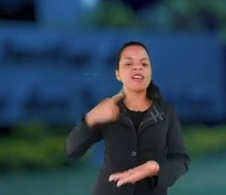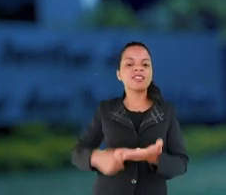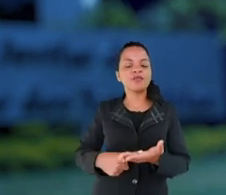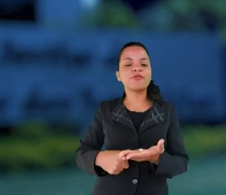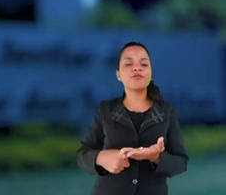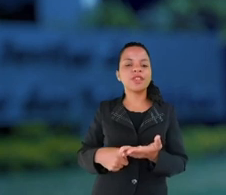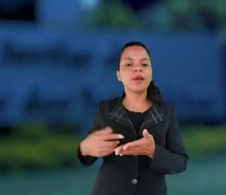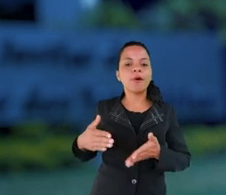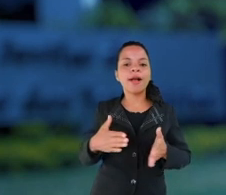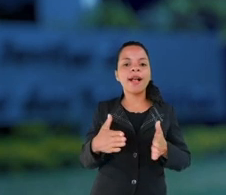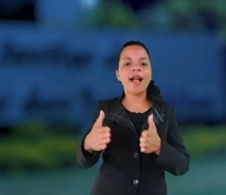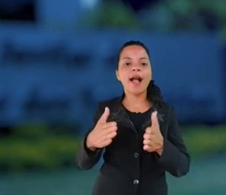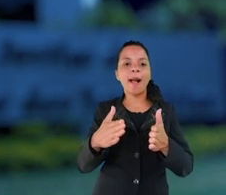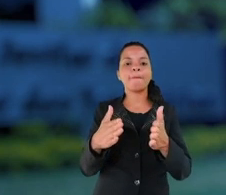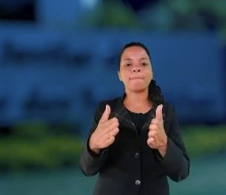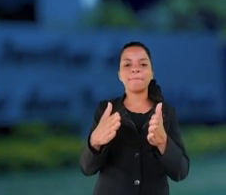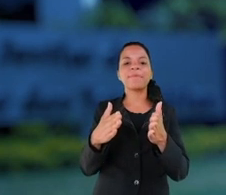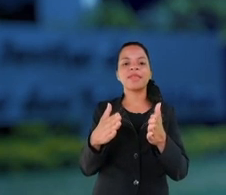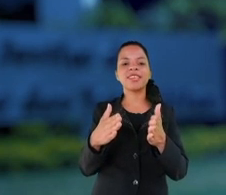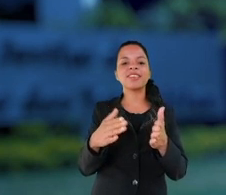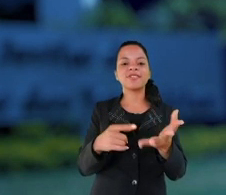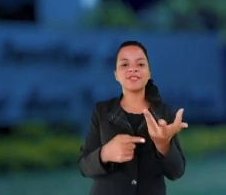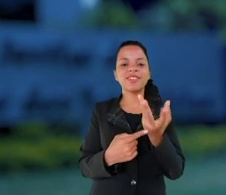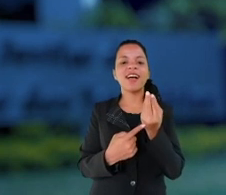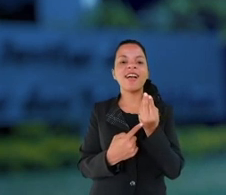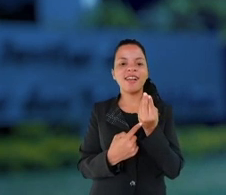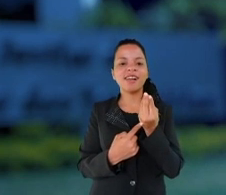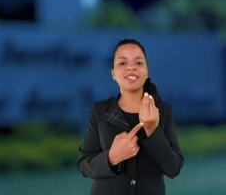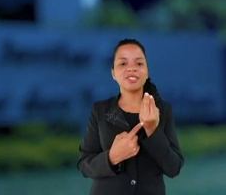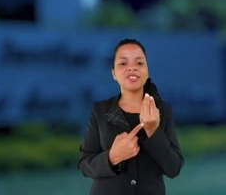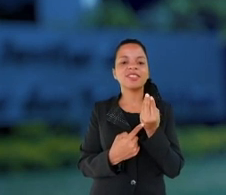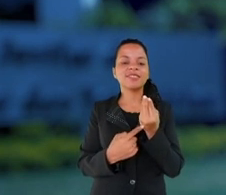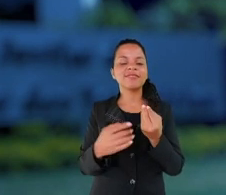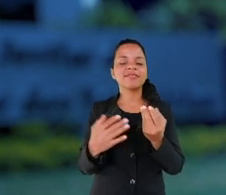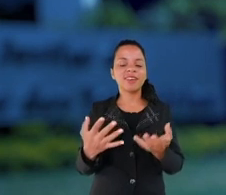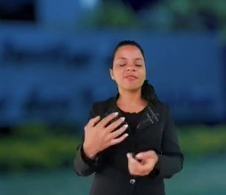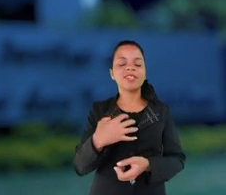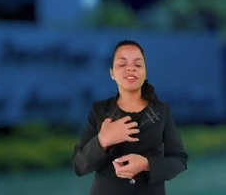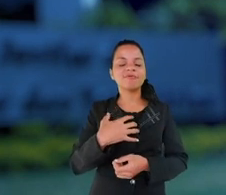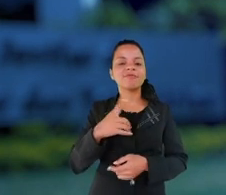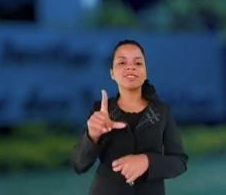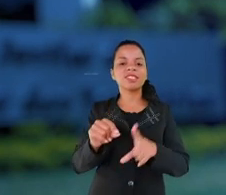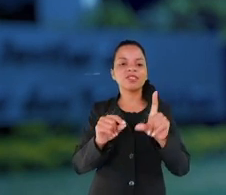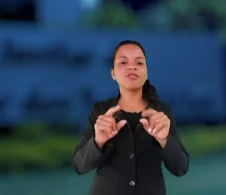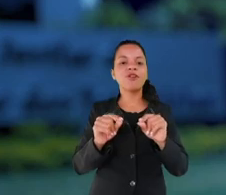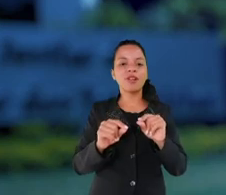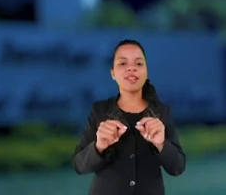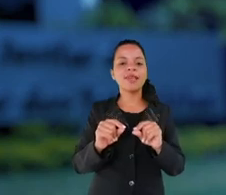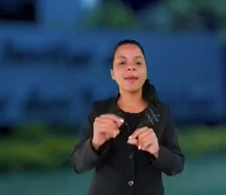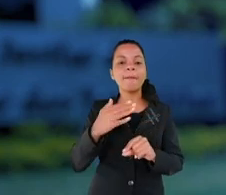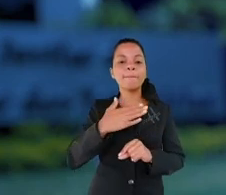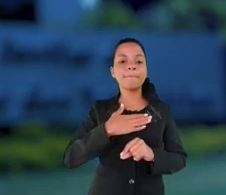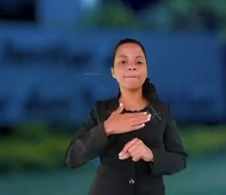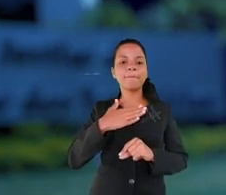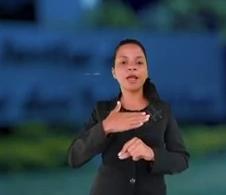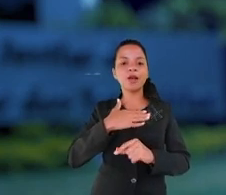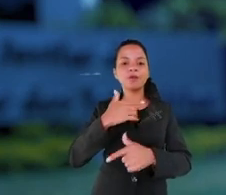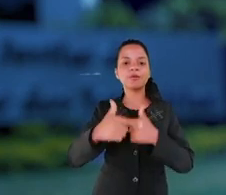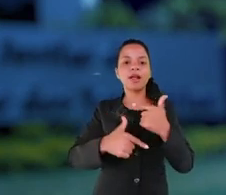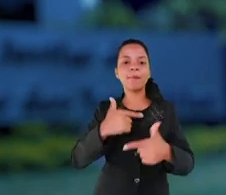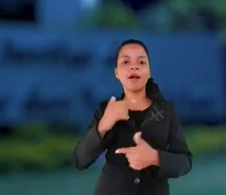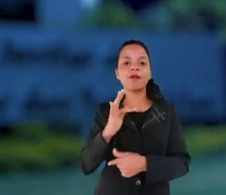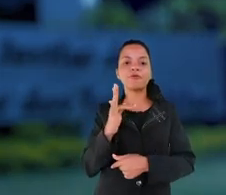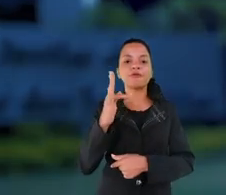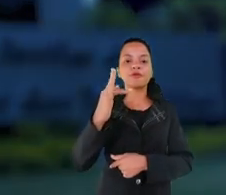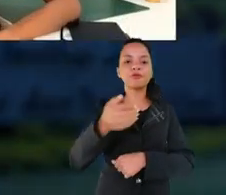Então, eu acho que ele foi bem um divisor de águas para eu entender da questão da carreira, do que eu seria e como eu construiria minha carreira,